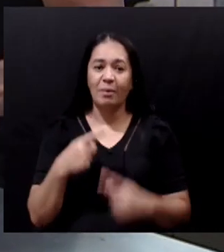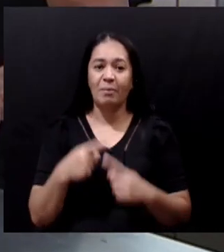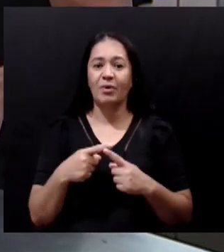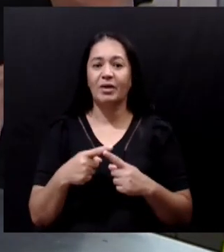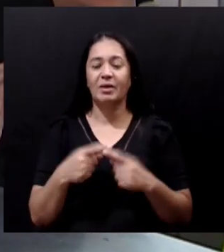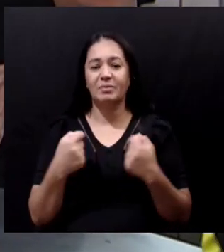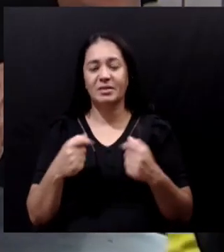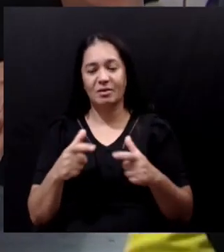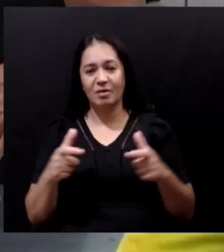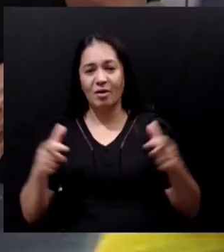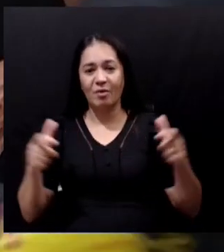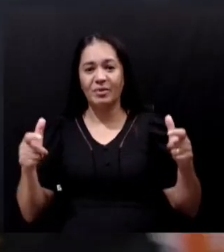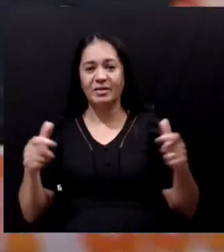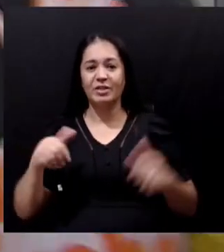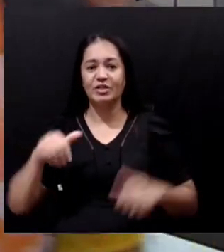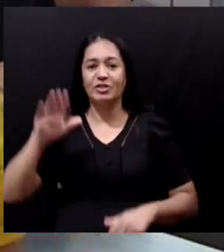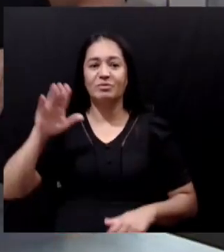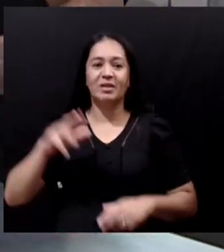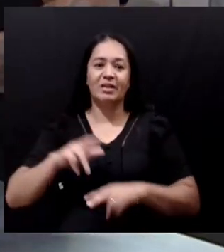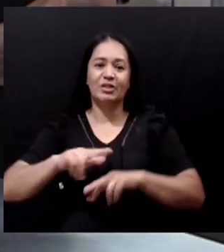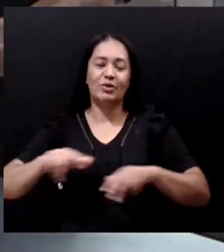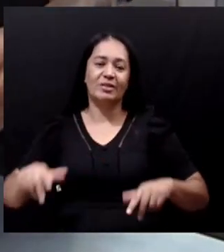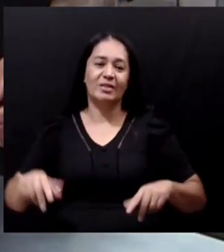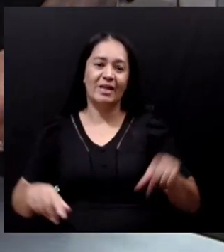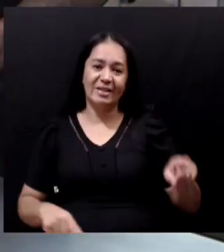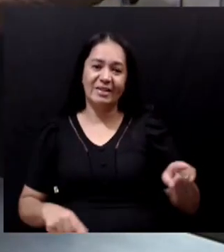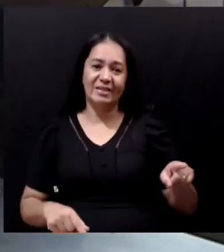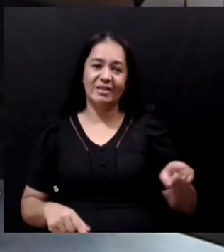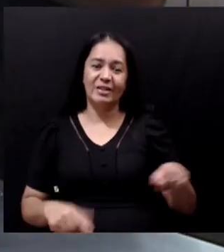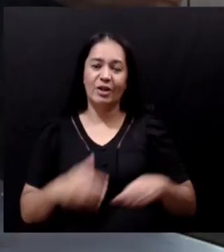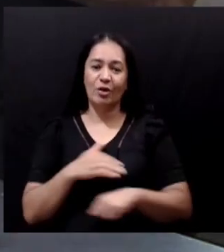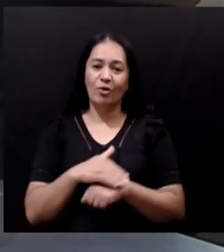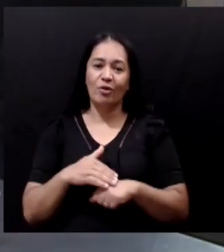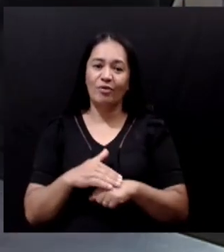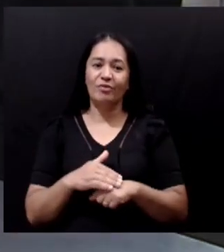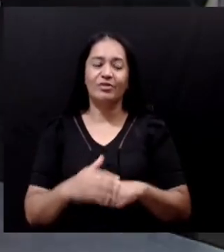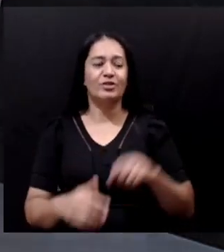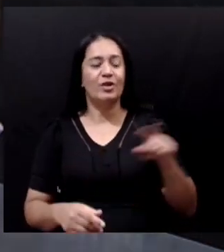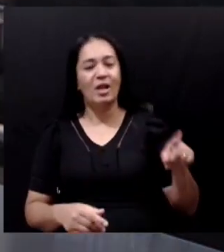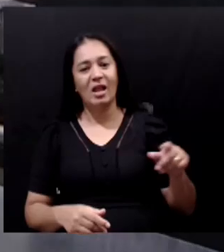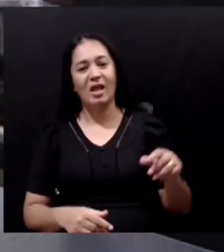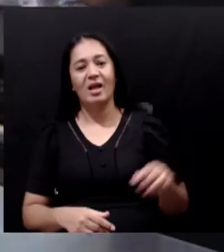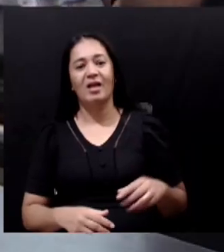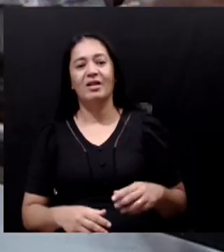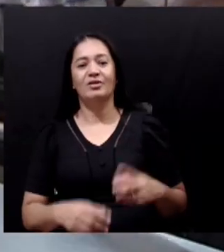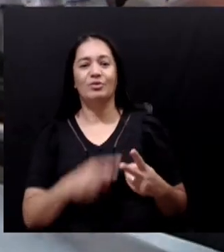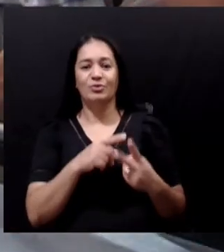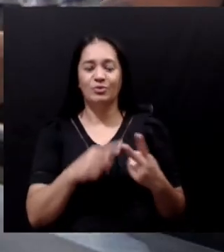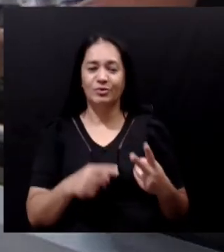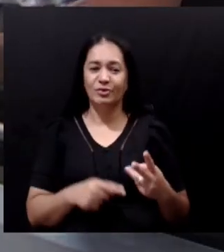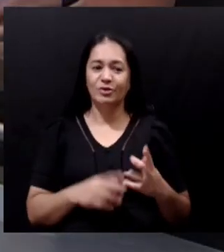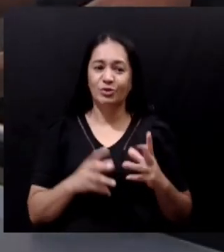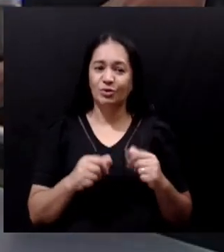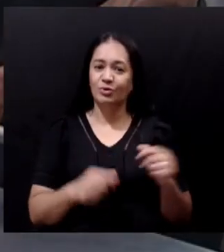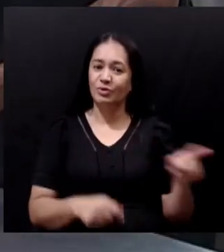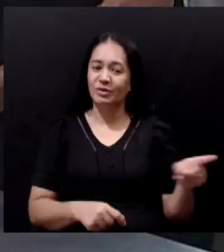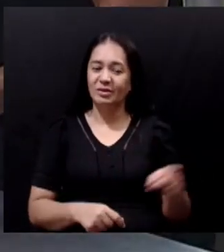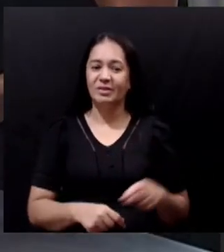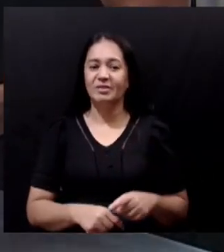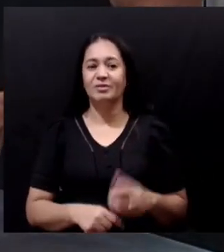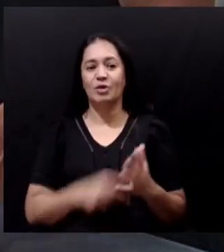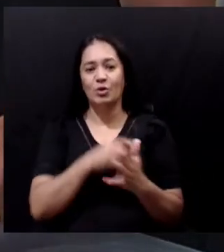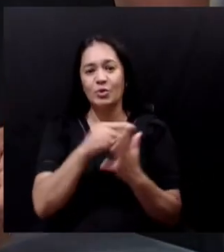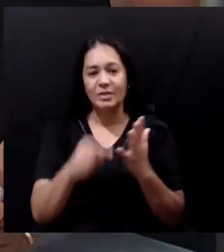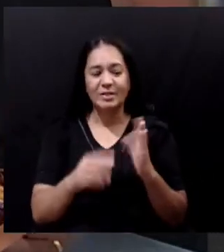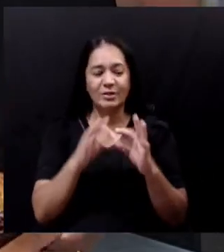mais coisas. E foi aí que o Jefferson conversou com o Carioca, com a dona Nilda, o Fábio, todos eles, o Juninho, o Alex. E graças